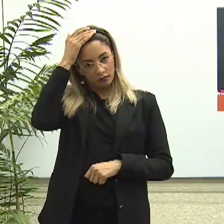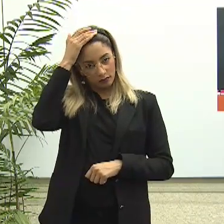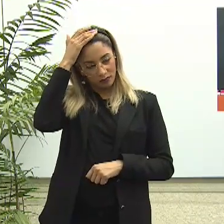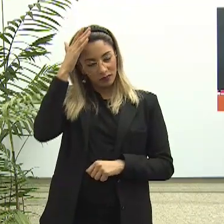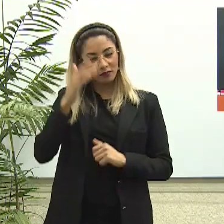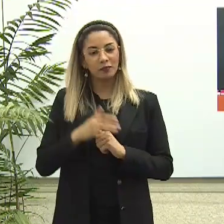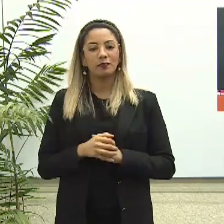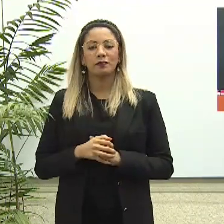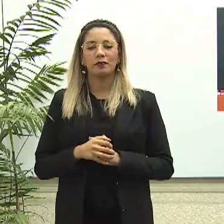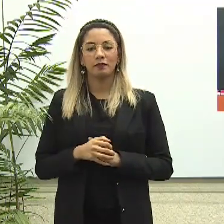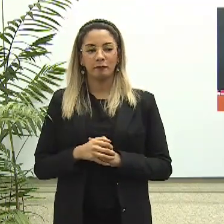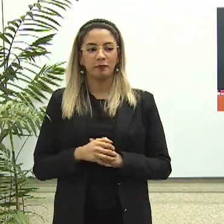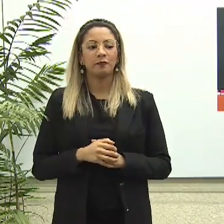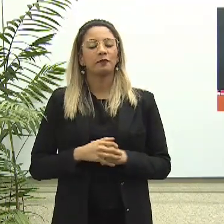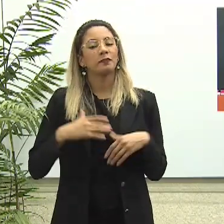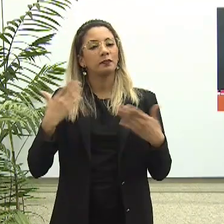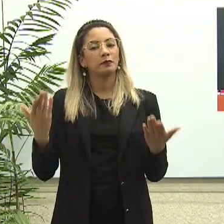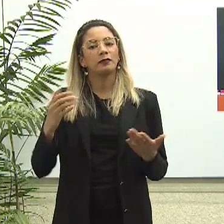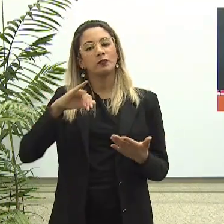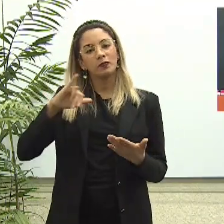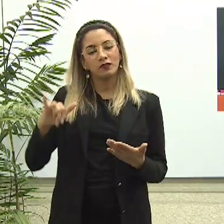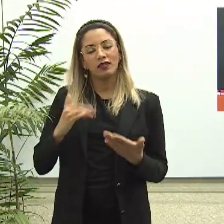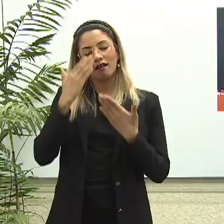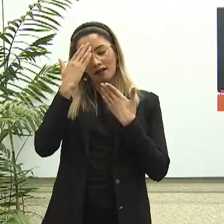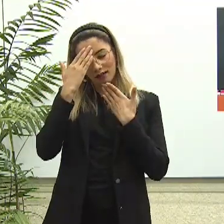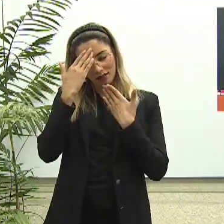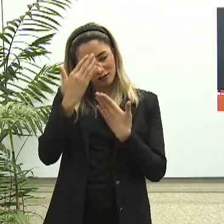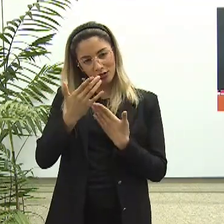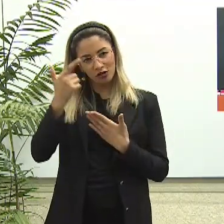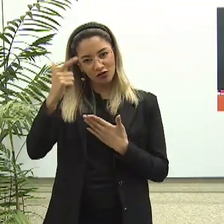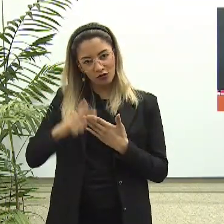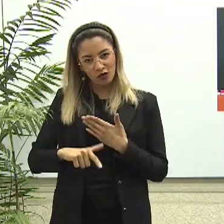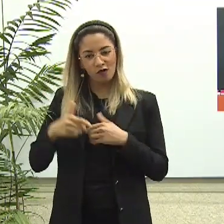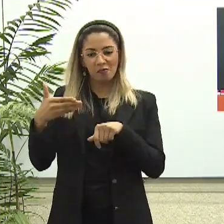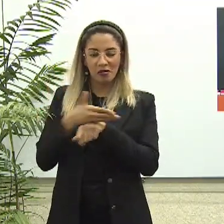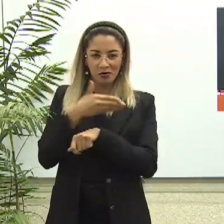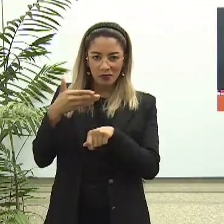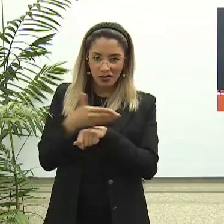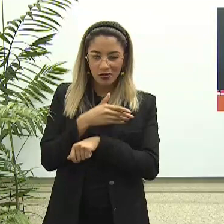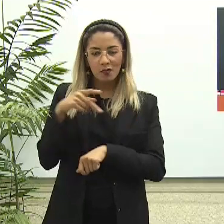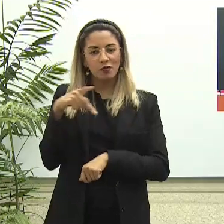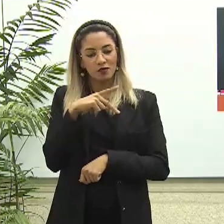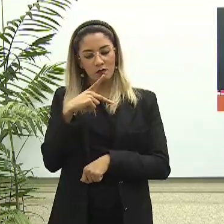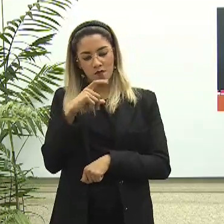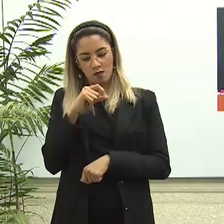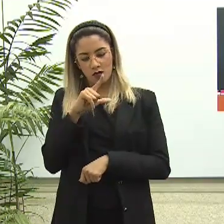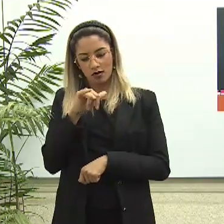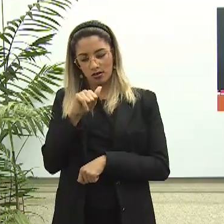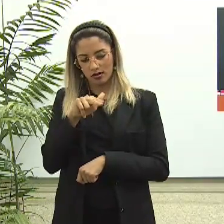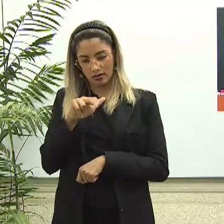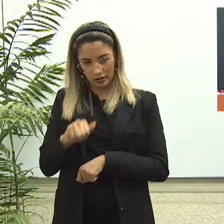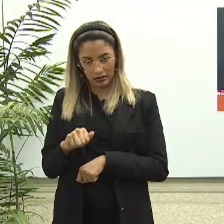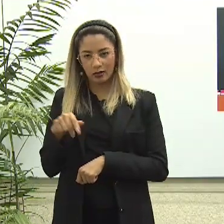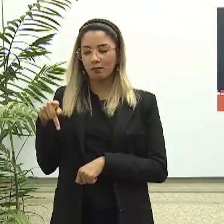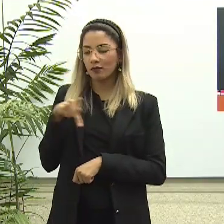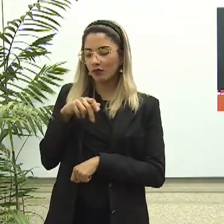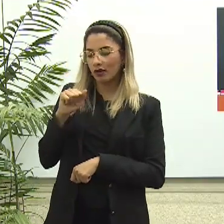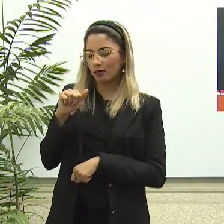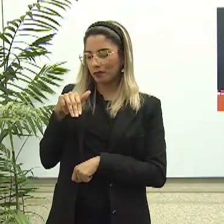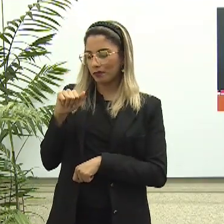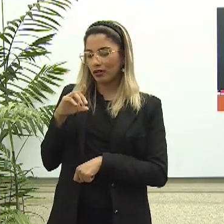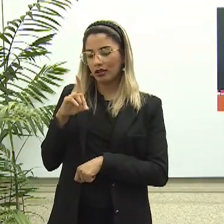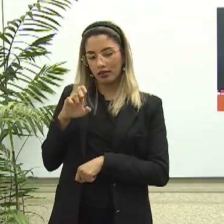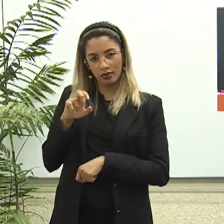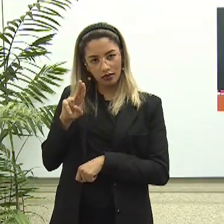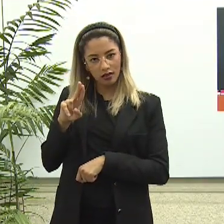Davidson Tá bom então gostaria de agradecer mais uma vez estar aqui professora Poliana Professor Madeu